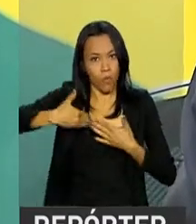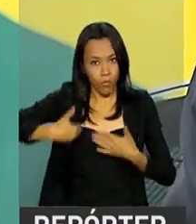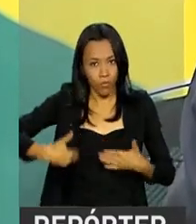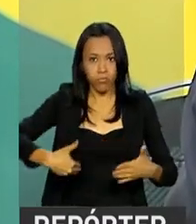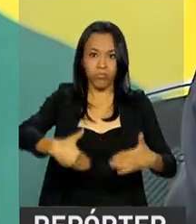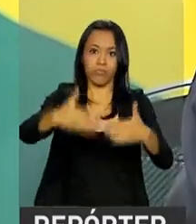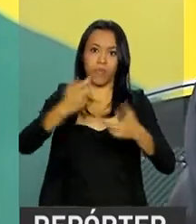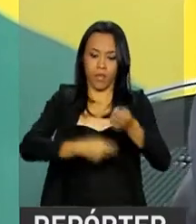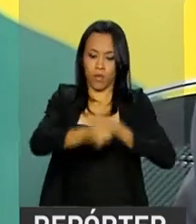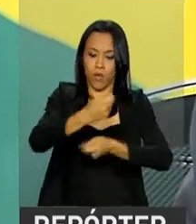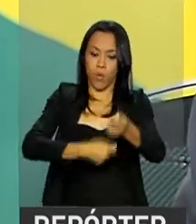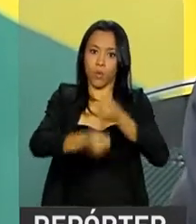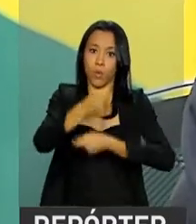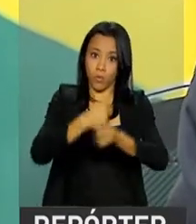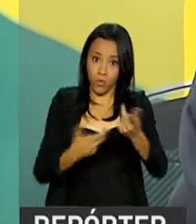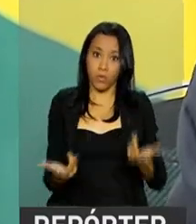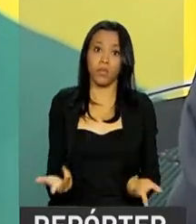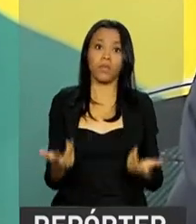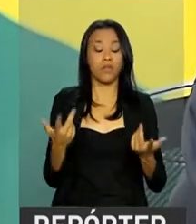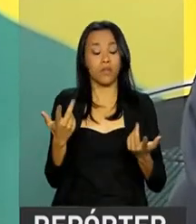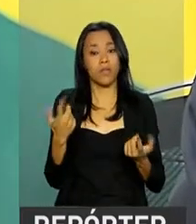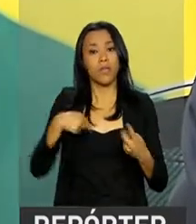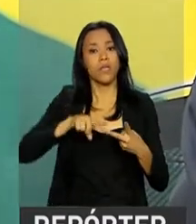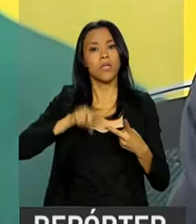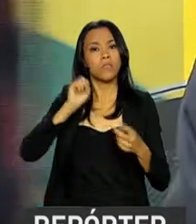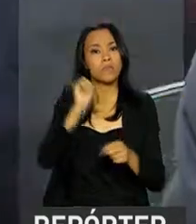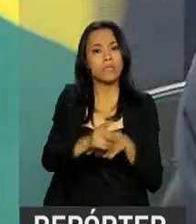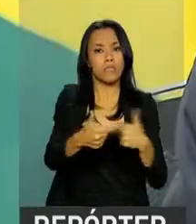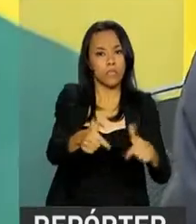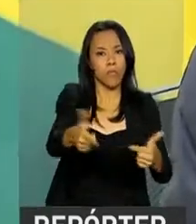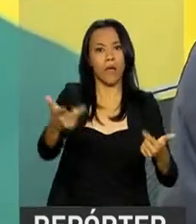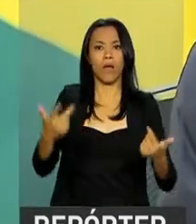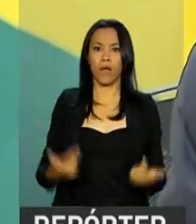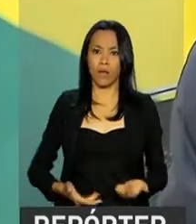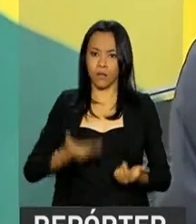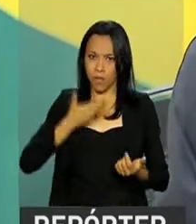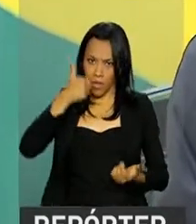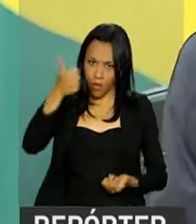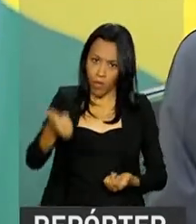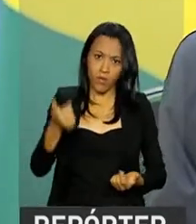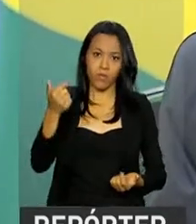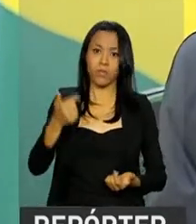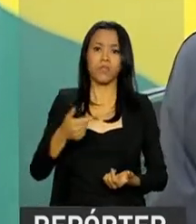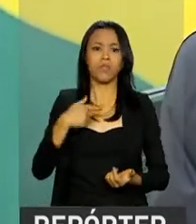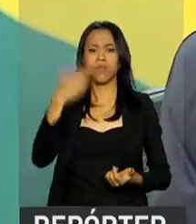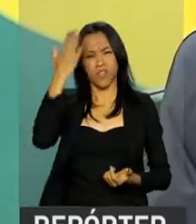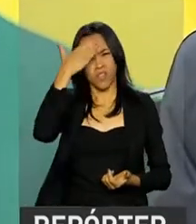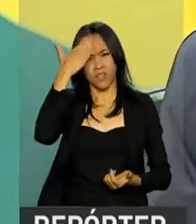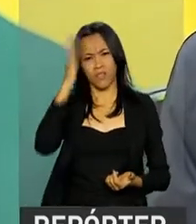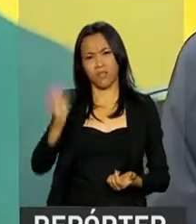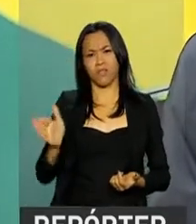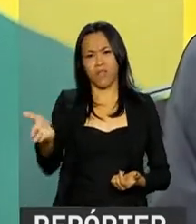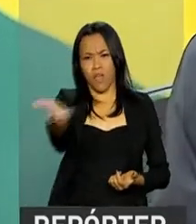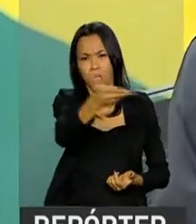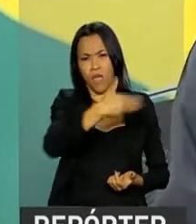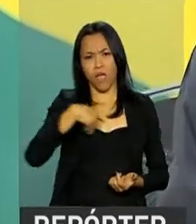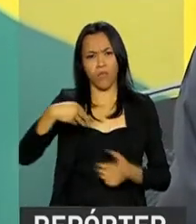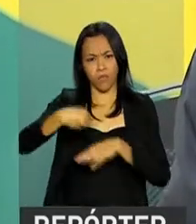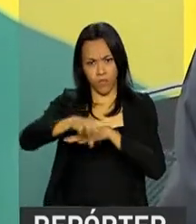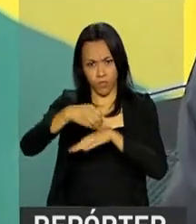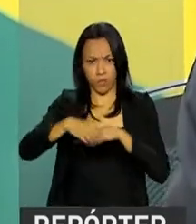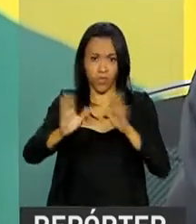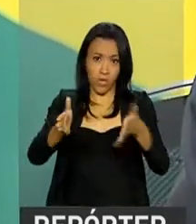ambiente da economia, o ambiente do emprego, não é? Não preciso reproduzir aqui os dados que vocês têm, todos eles,